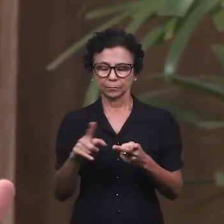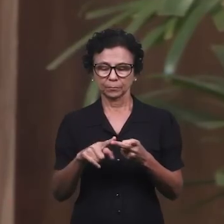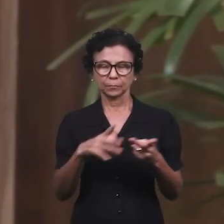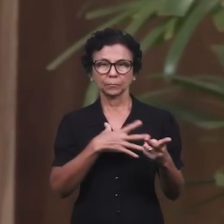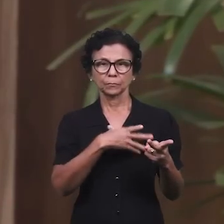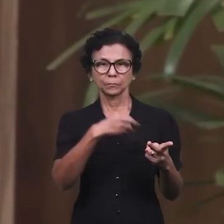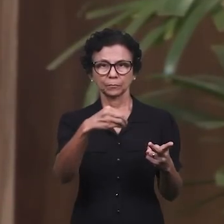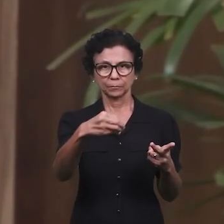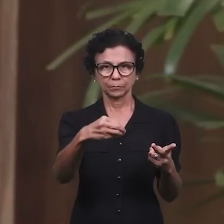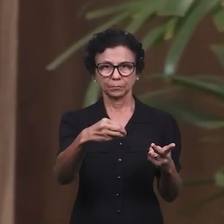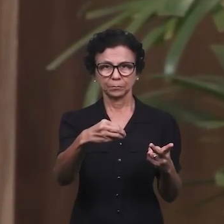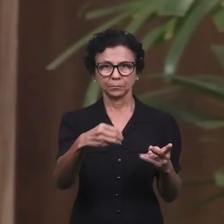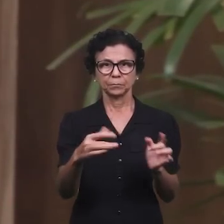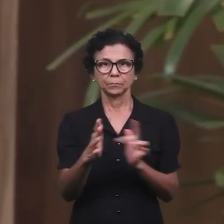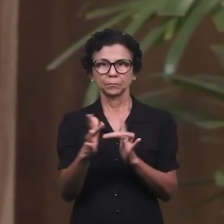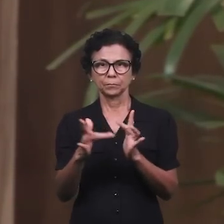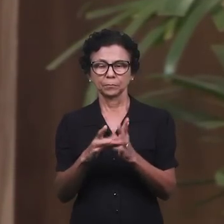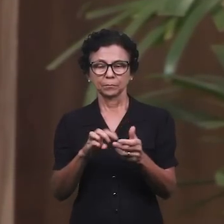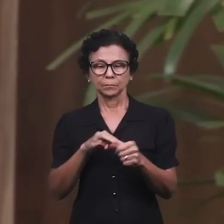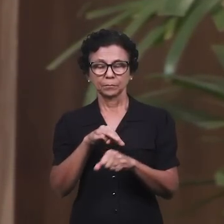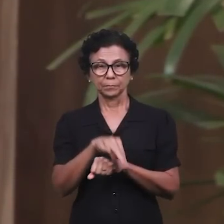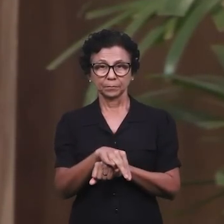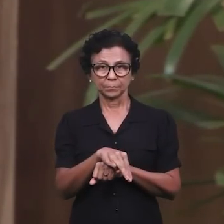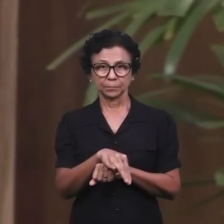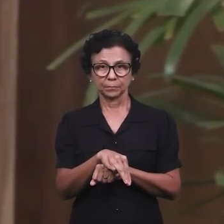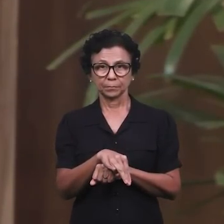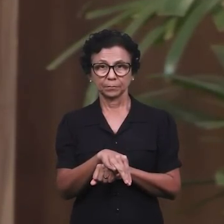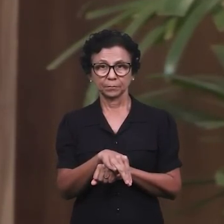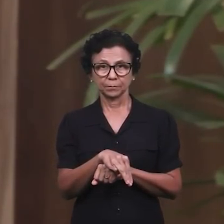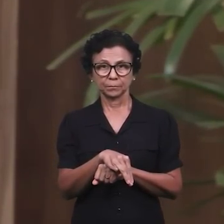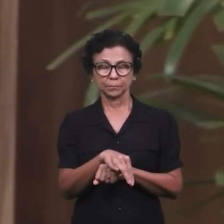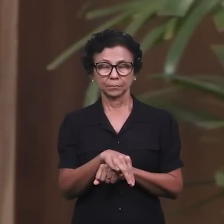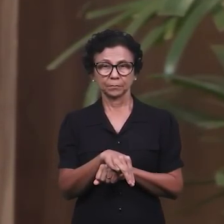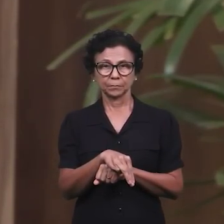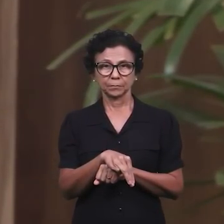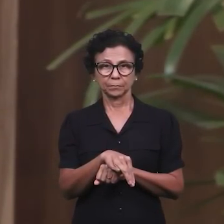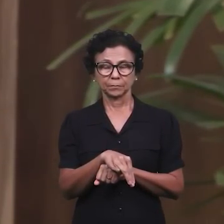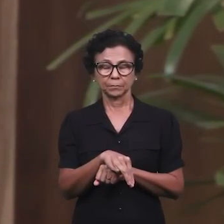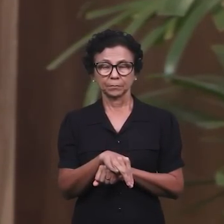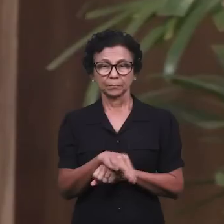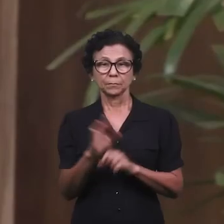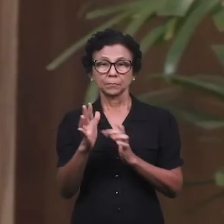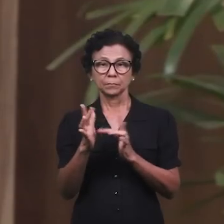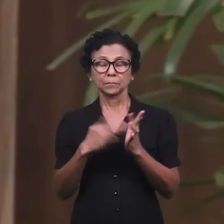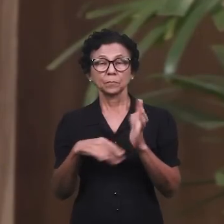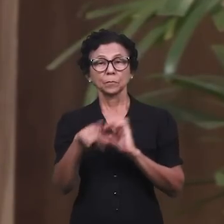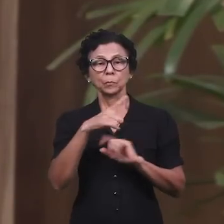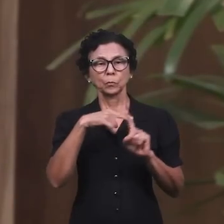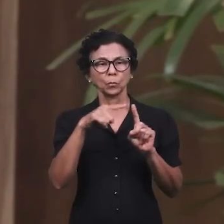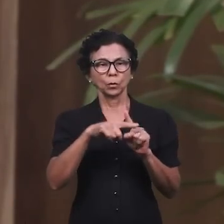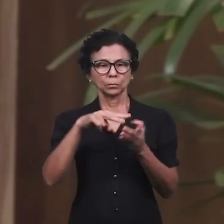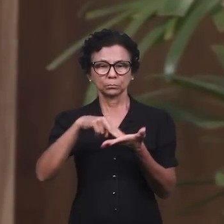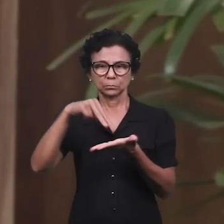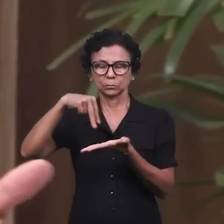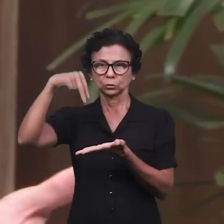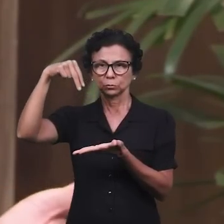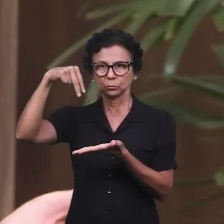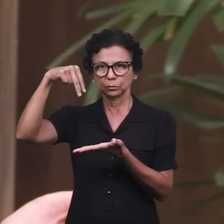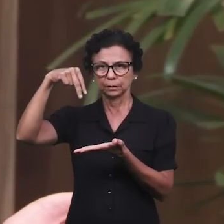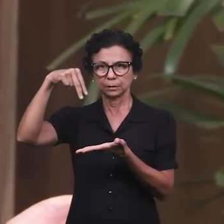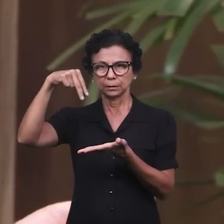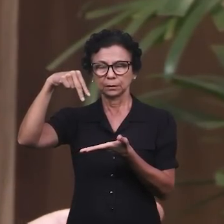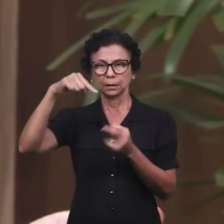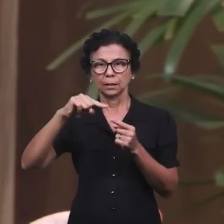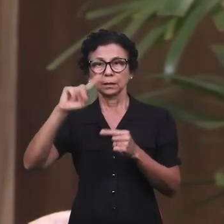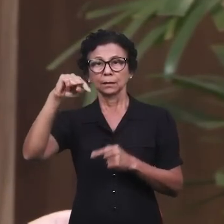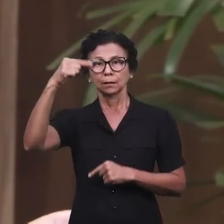o ministério de Jesus. E logo após a ascensão de Jesus, é enviado